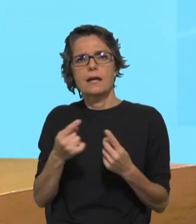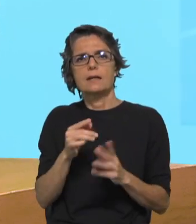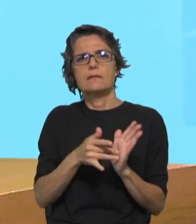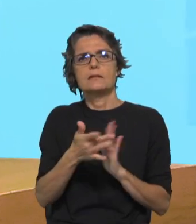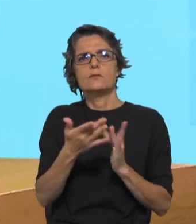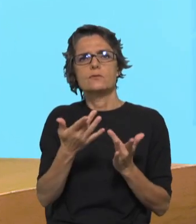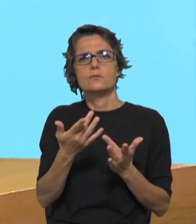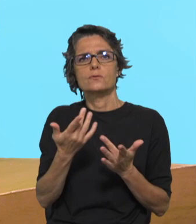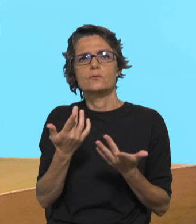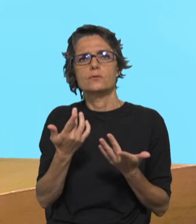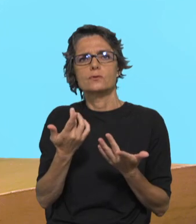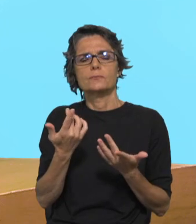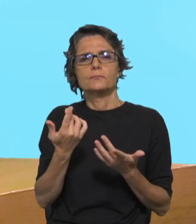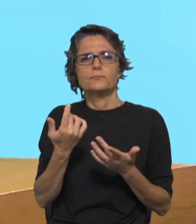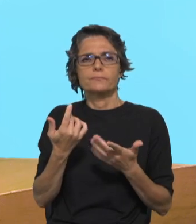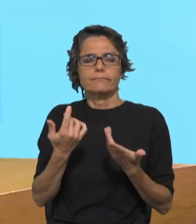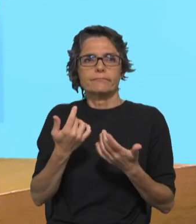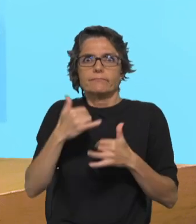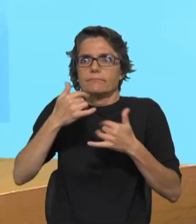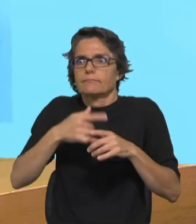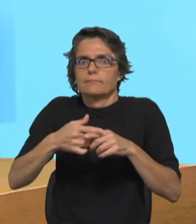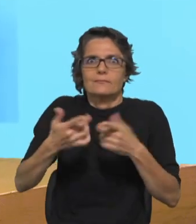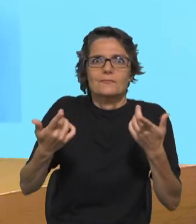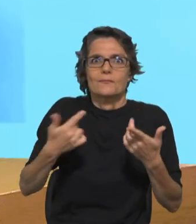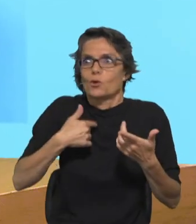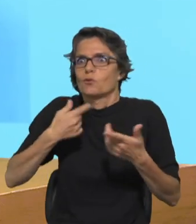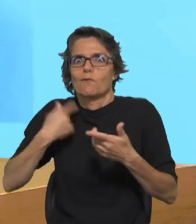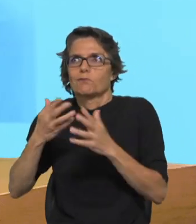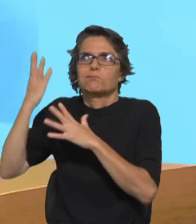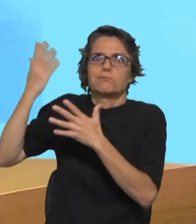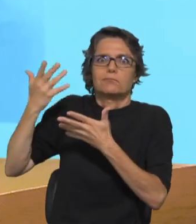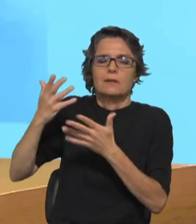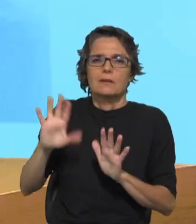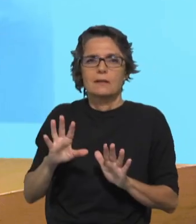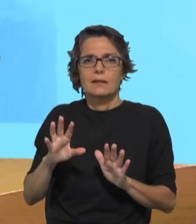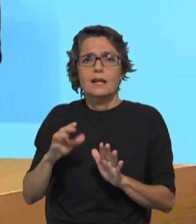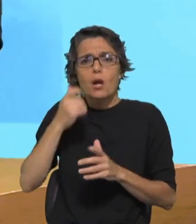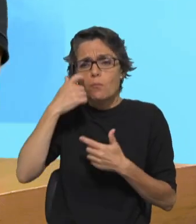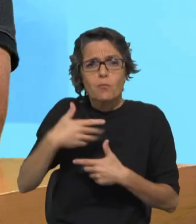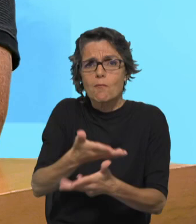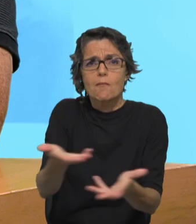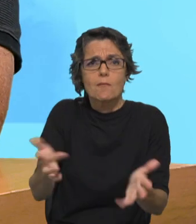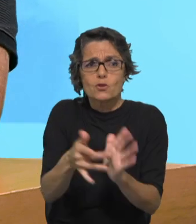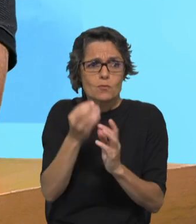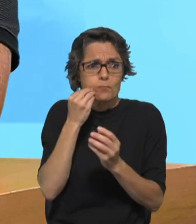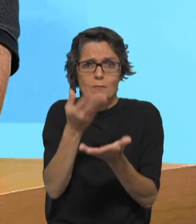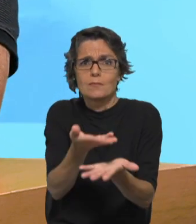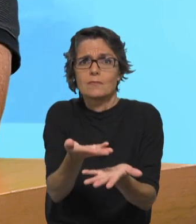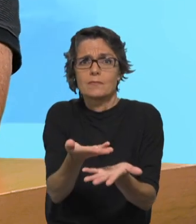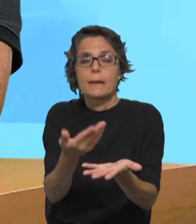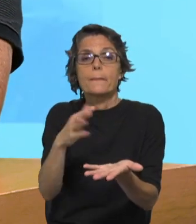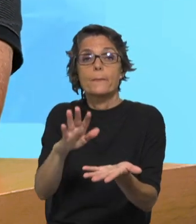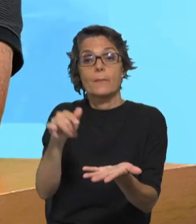entrava como que em êxtase, em euforia. Eu te bendigo, ó Pai. Jesus era humano. Bom, mas aqui